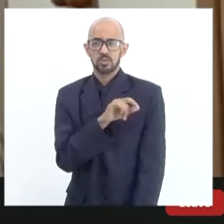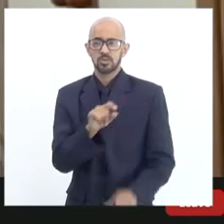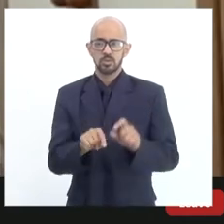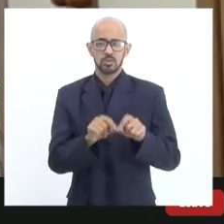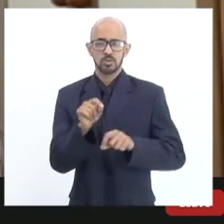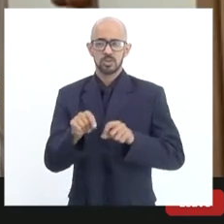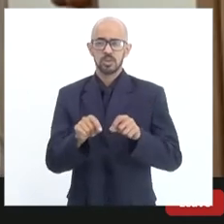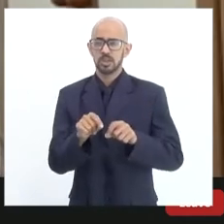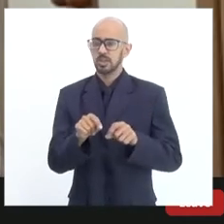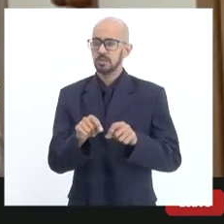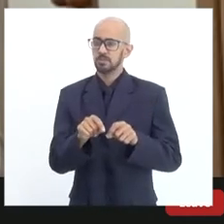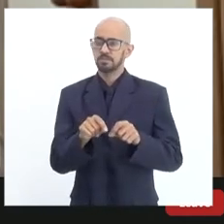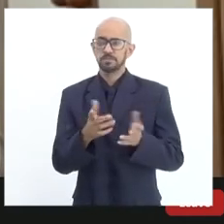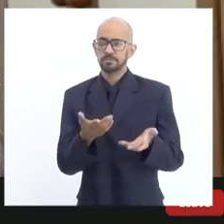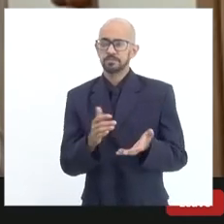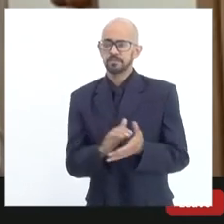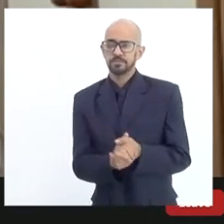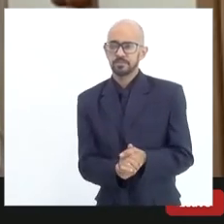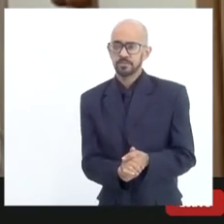proteção